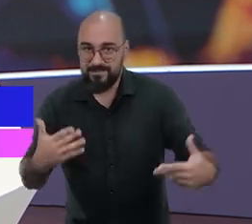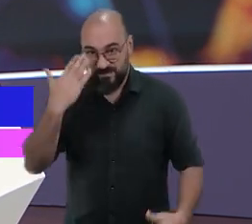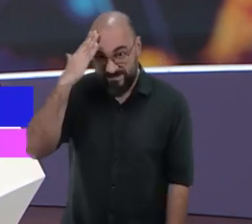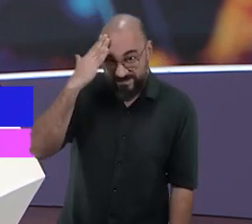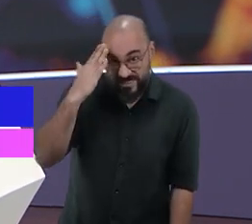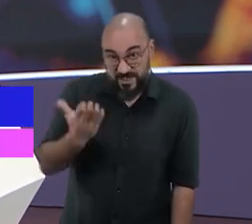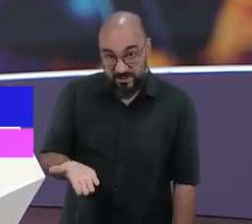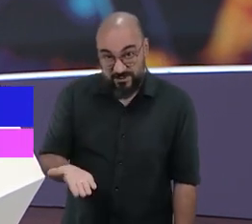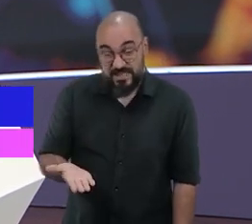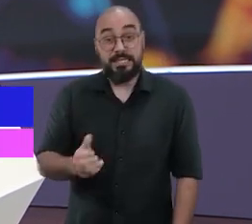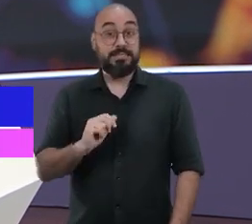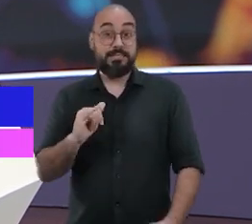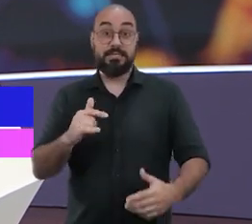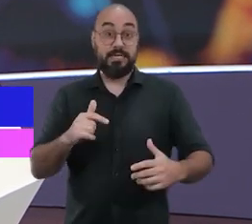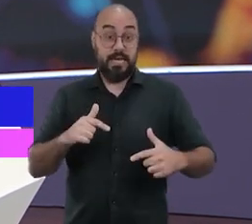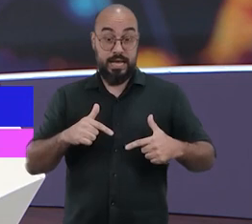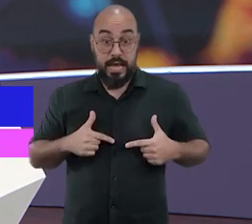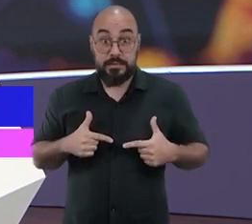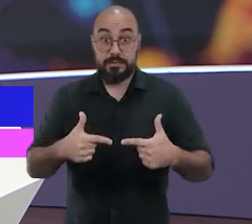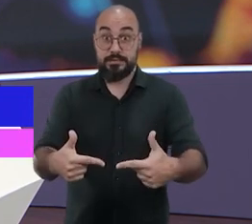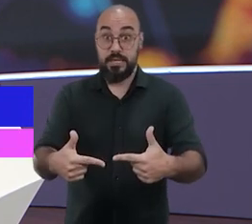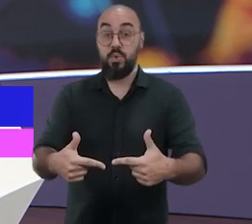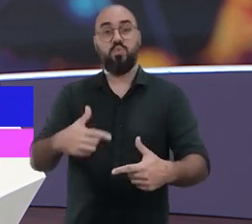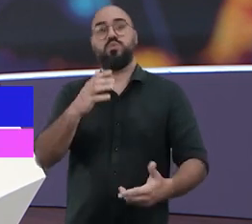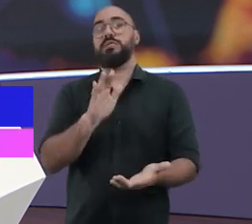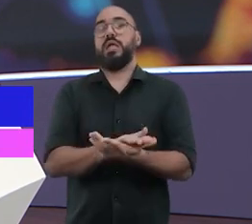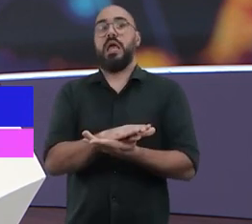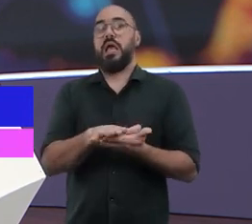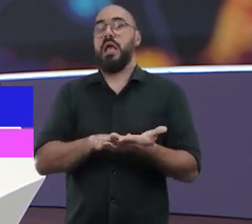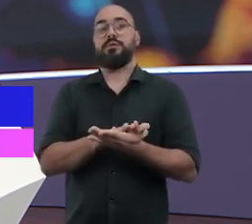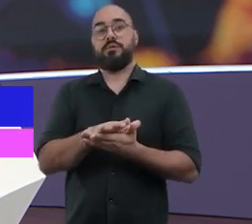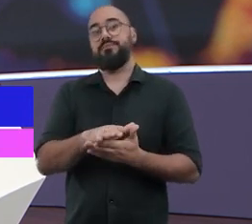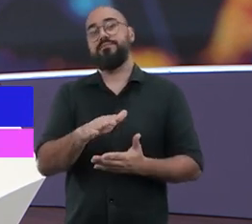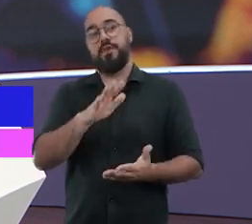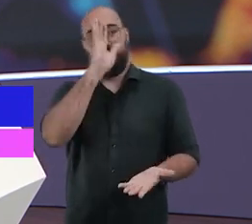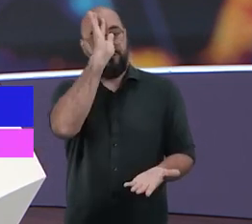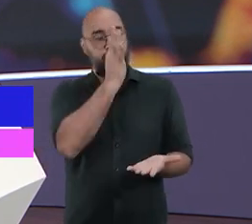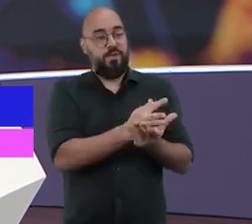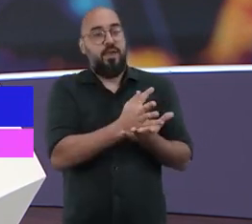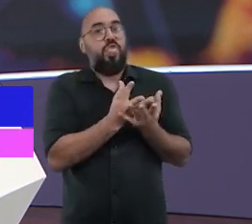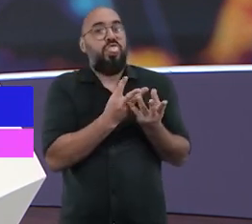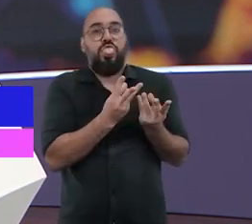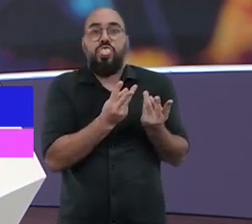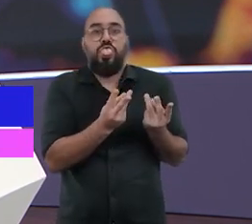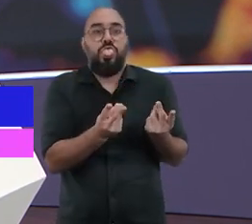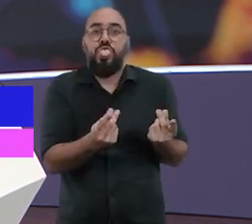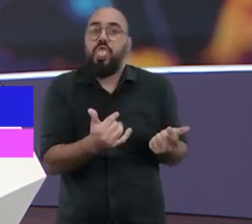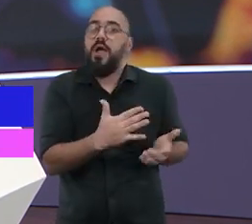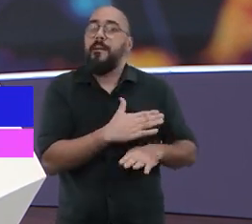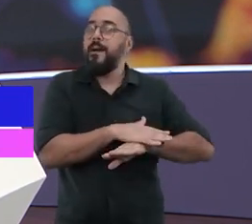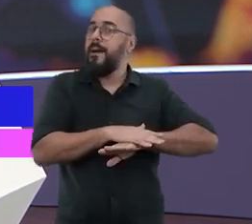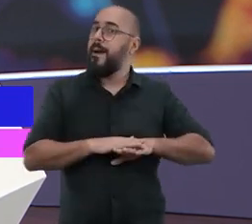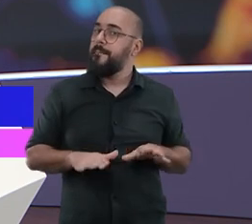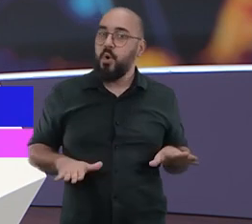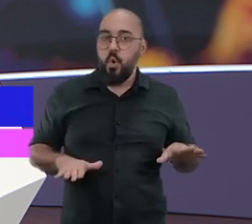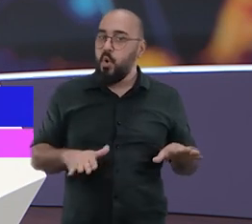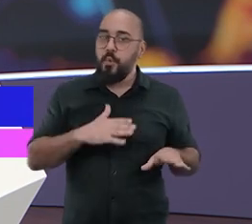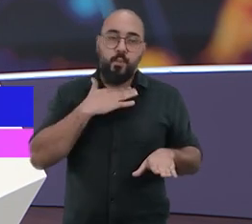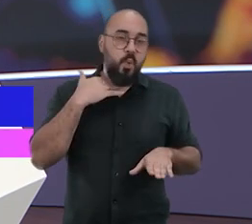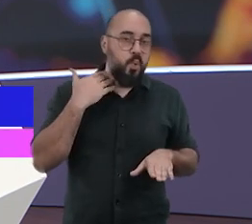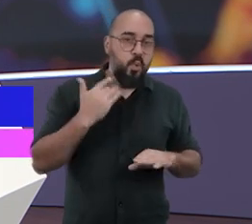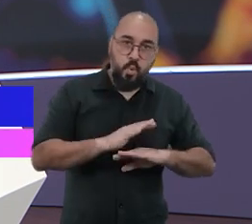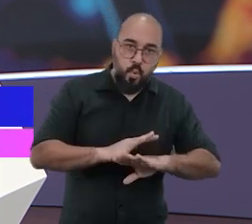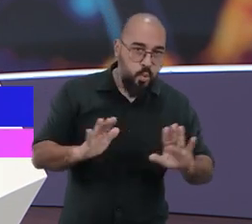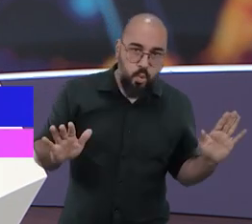Se não tem obras, se não tem ações, essa fé é uma fé morta, e fé morta não salva. Fé morta não justifica.